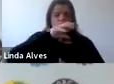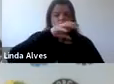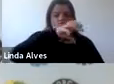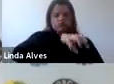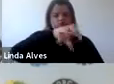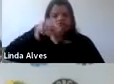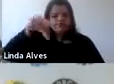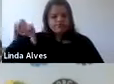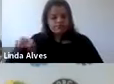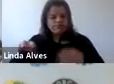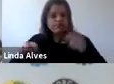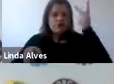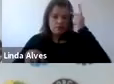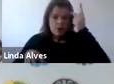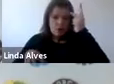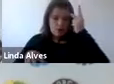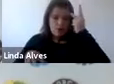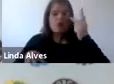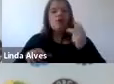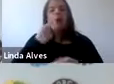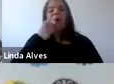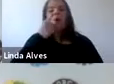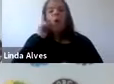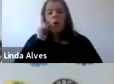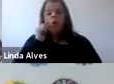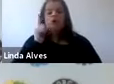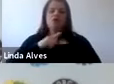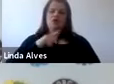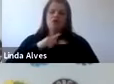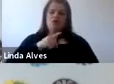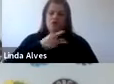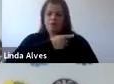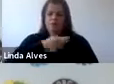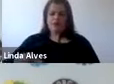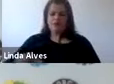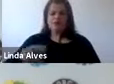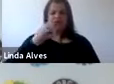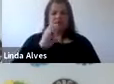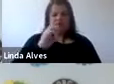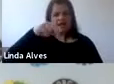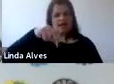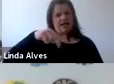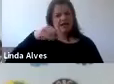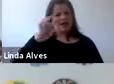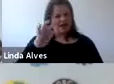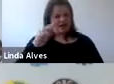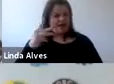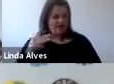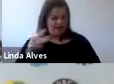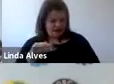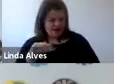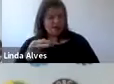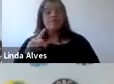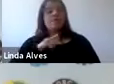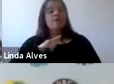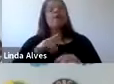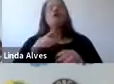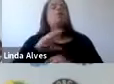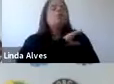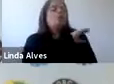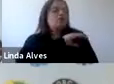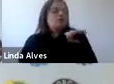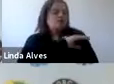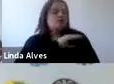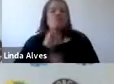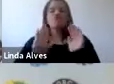representantes. Onde nós tivemos aqui como presidente da CNTM e também um dos coordenadores do Fórum Brasil